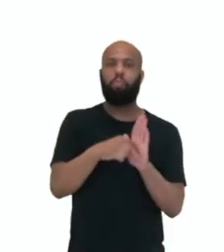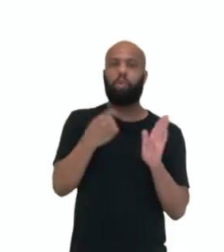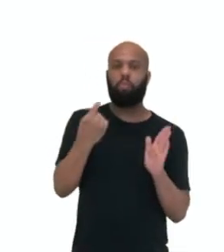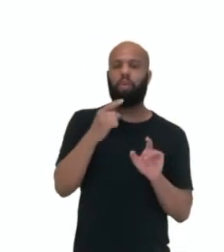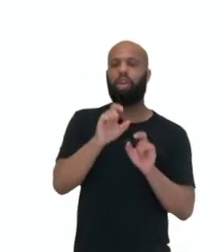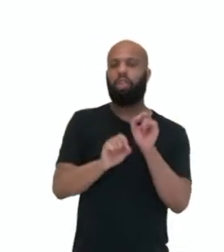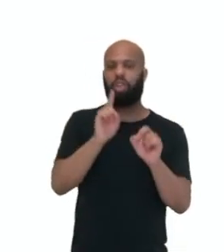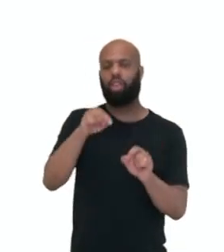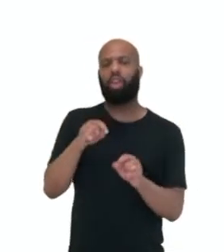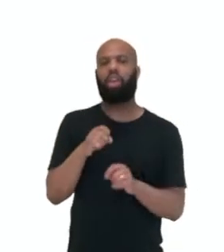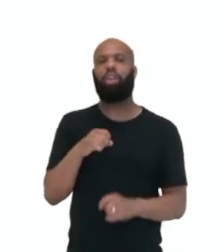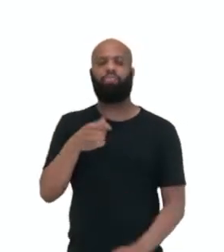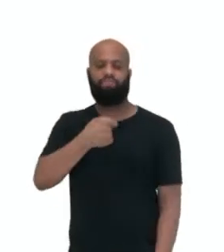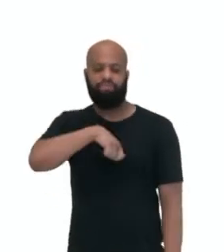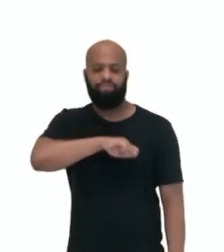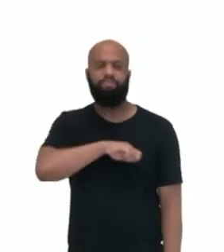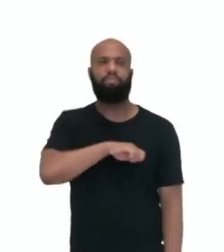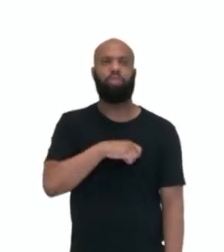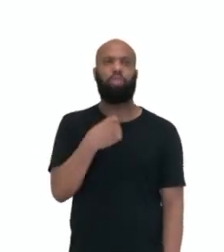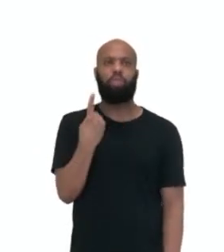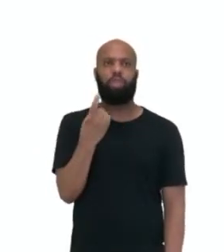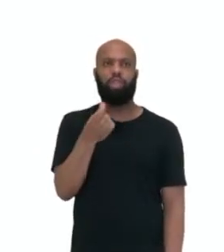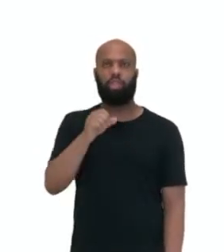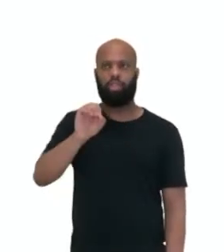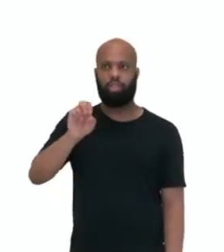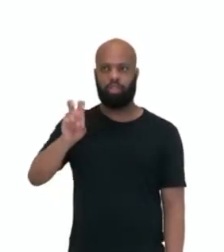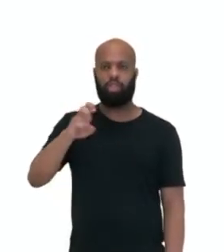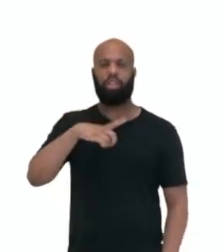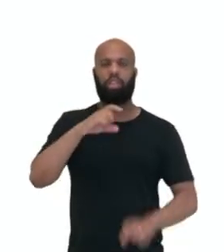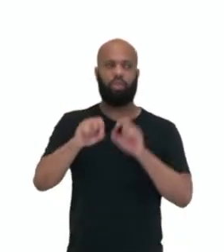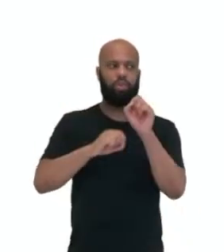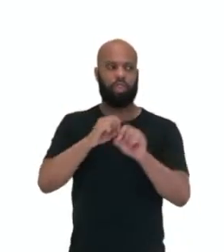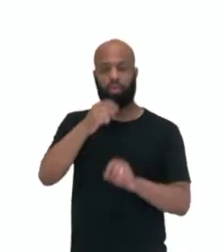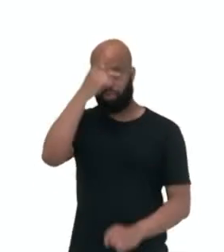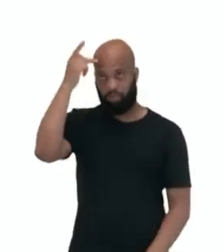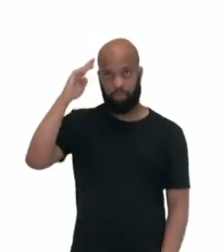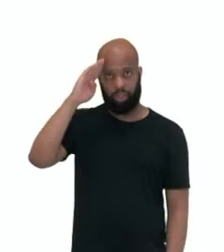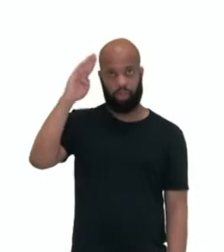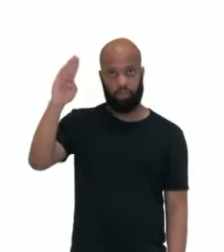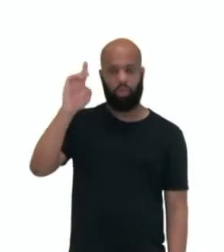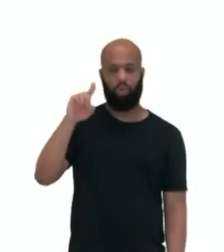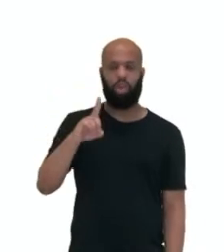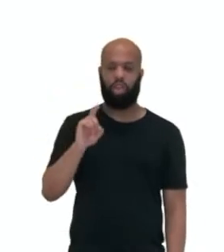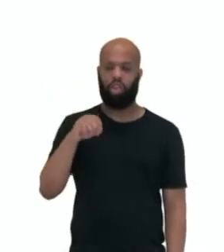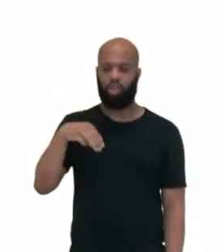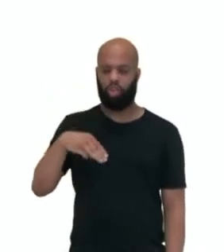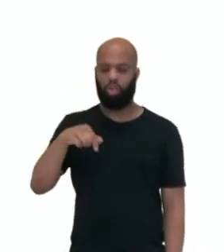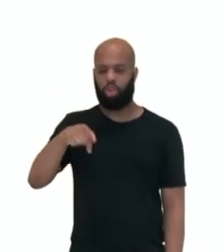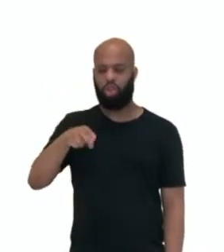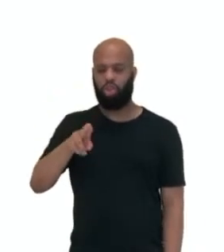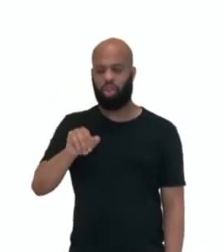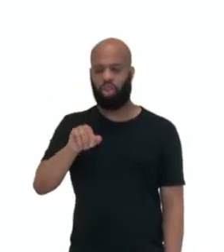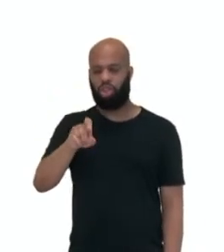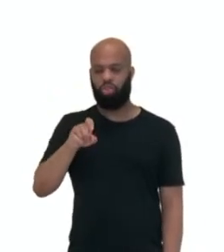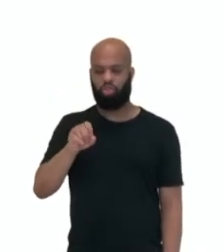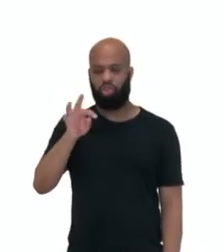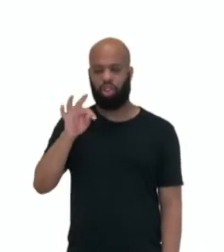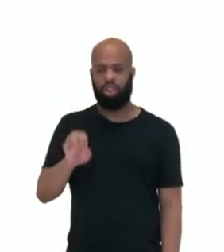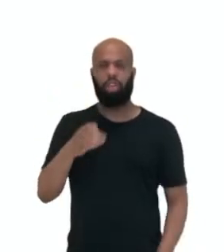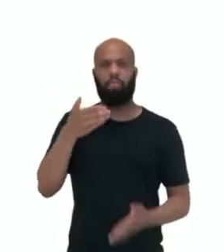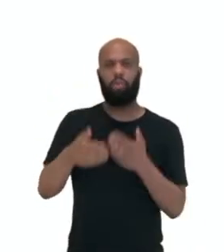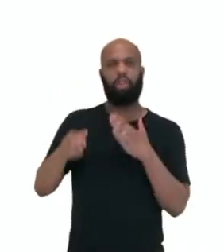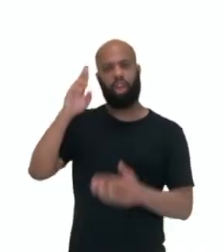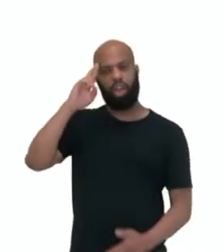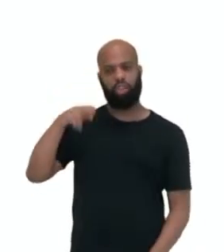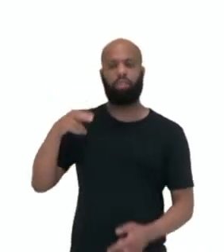de 1605. O protagonista é Dom Quixote, um pequeno fidalgo que perdeu a razão por muita leitura